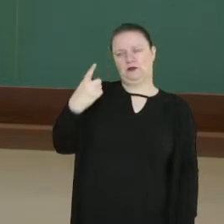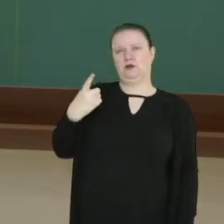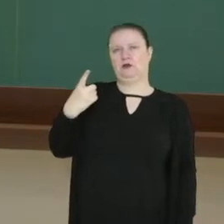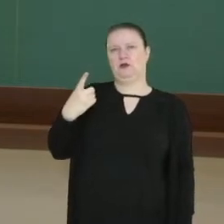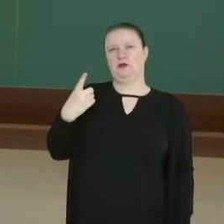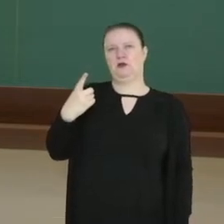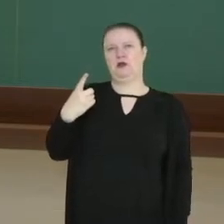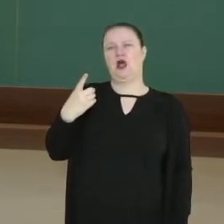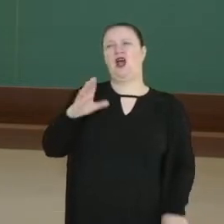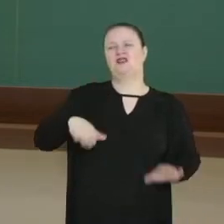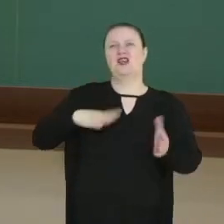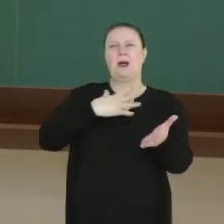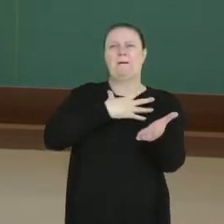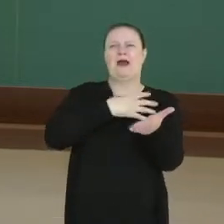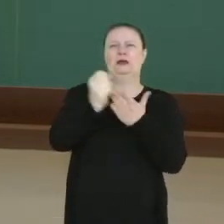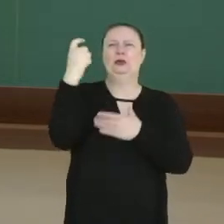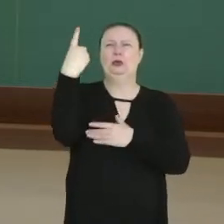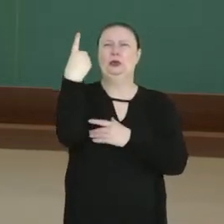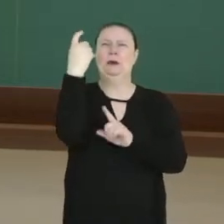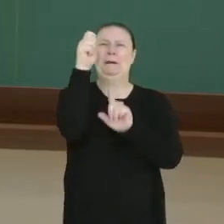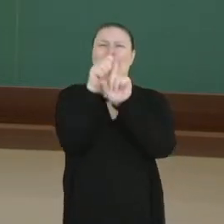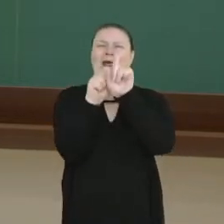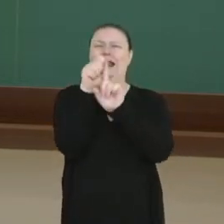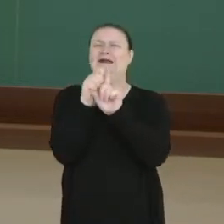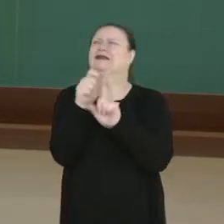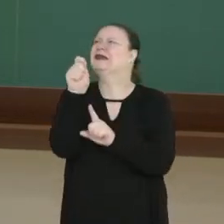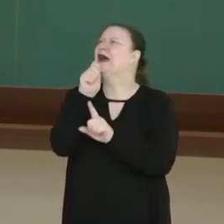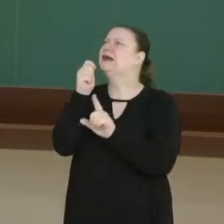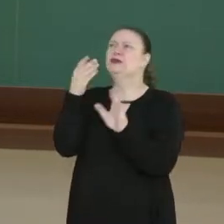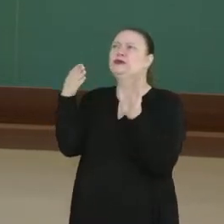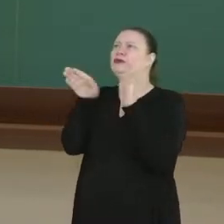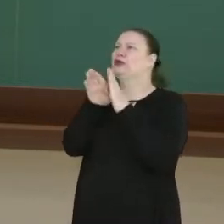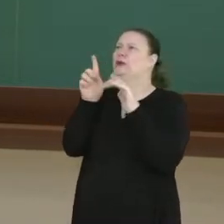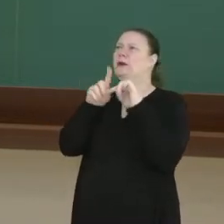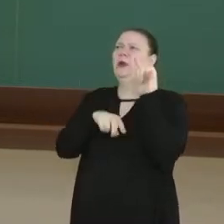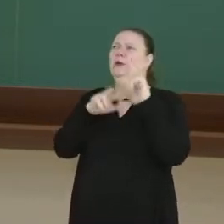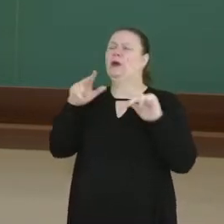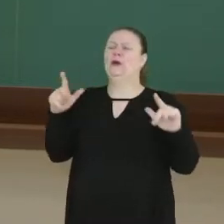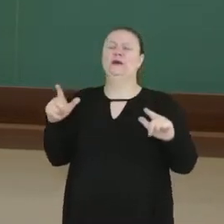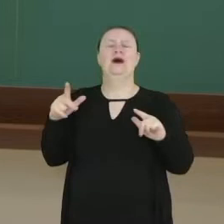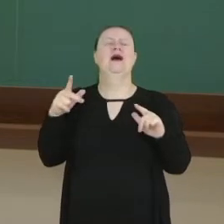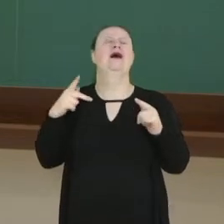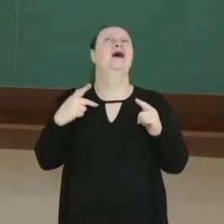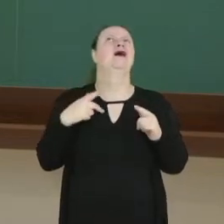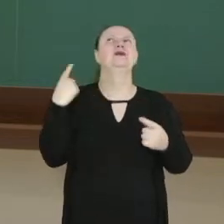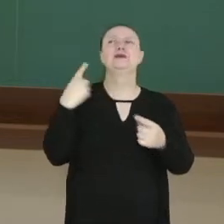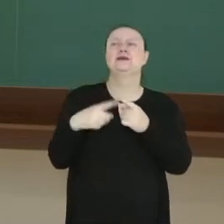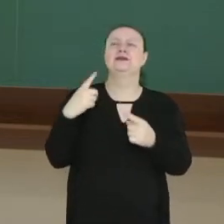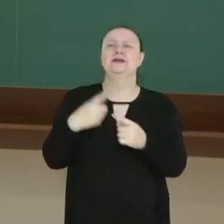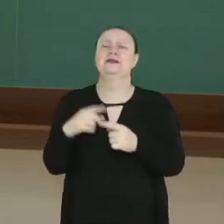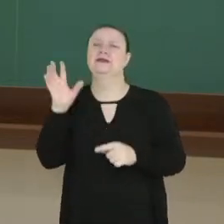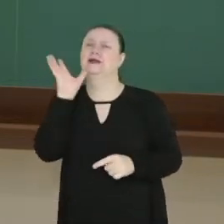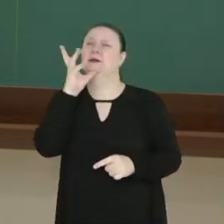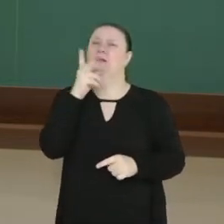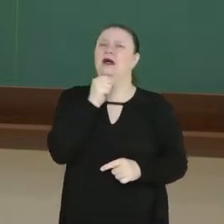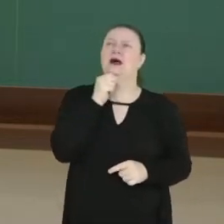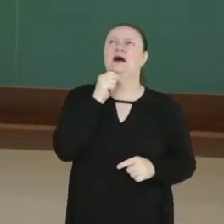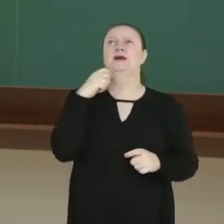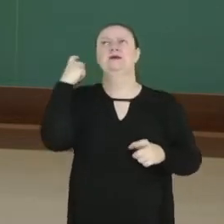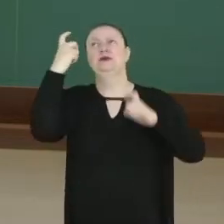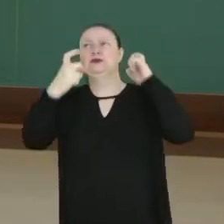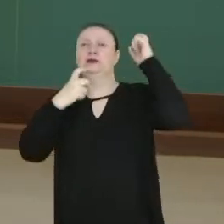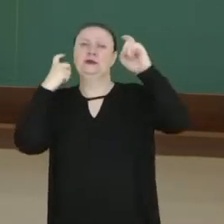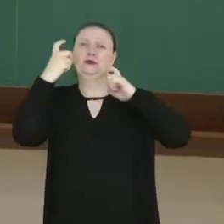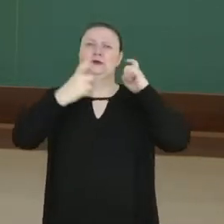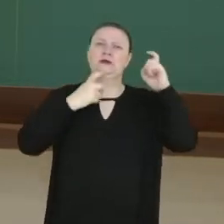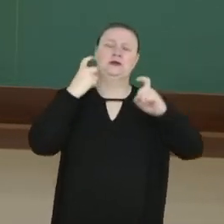já passou lá um mês e não chegou o produto. E aí a pessoa fica preocupada, o que será que aconteceu? Será que o meu produto se extraviou?